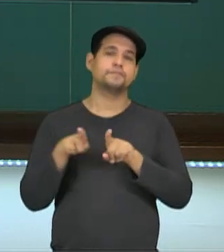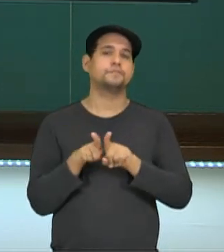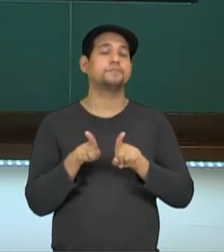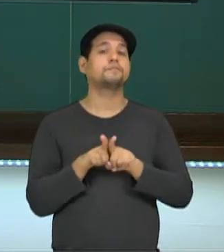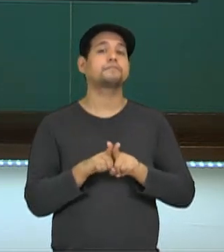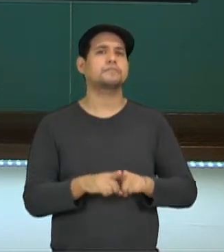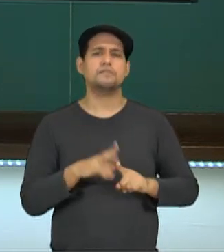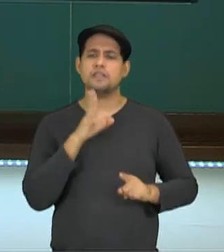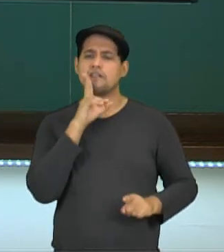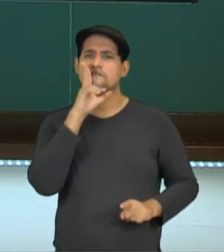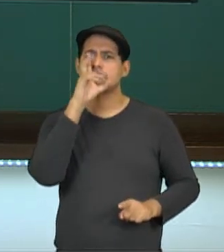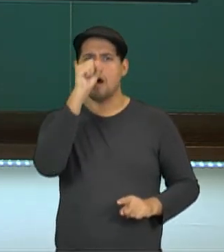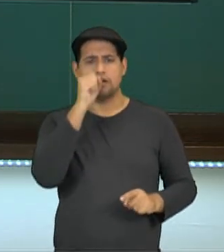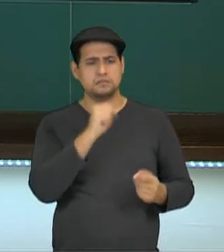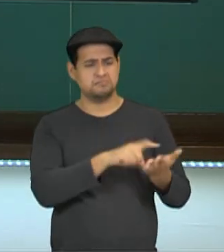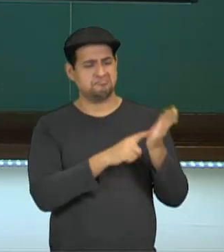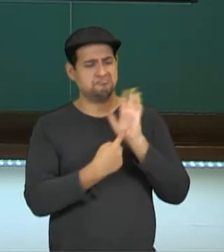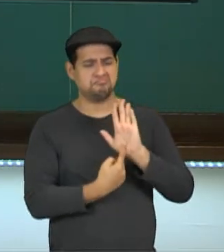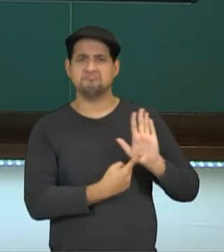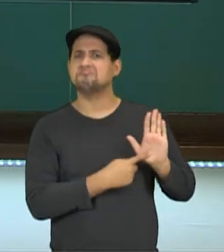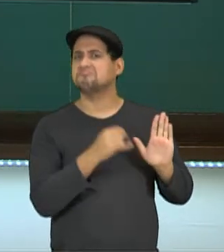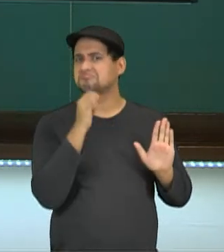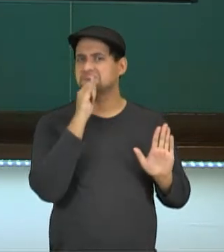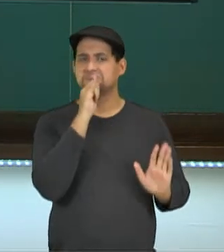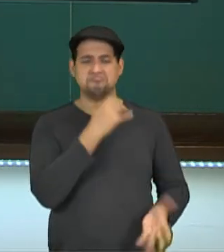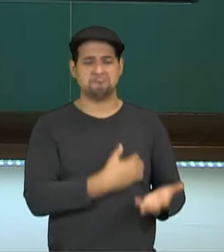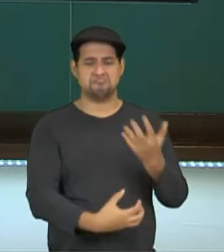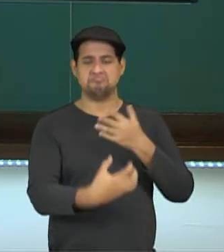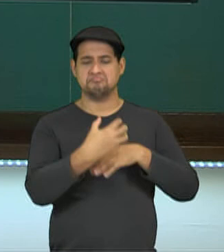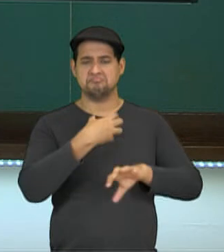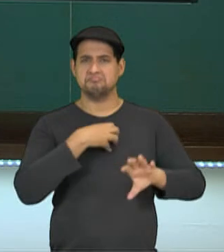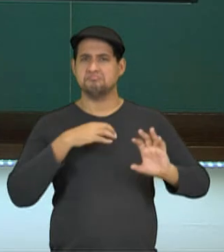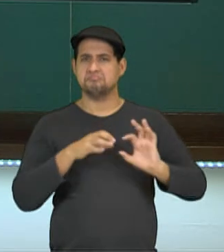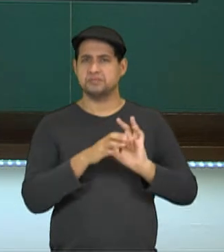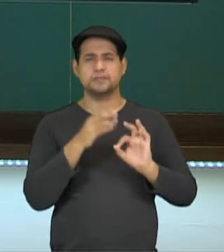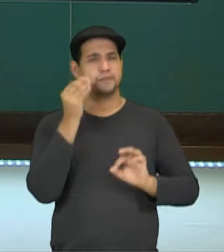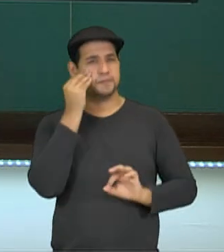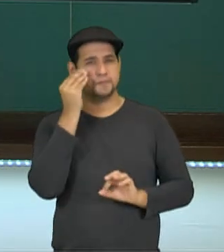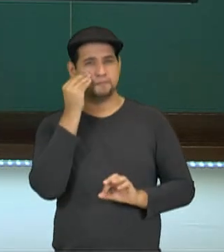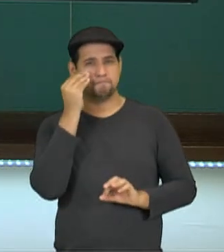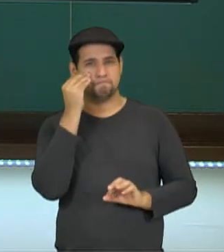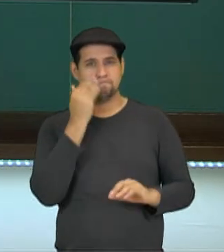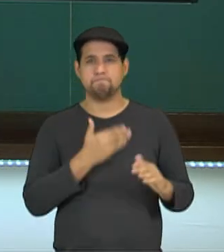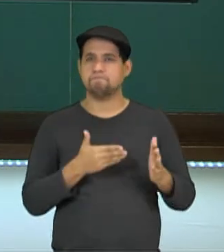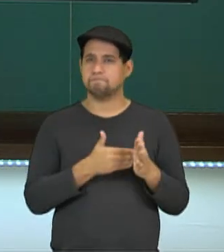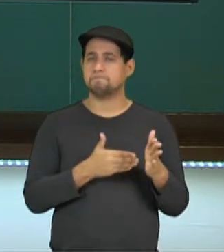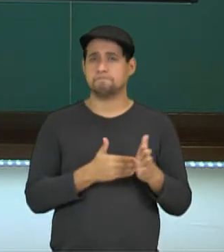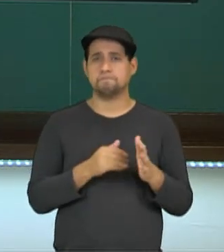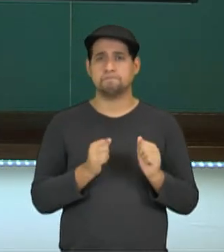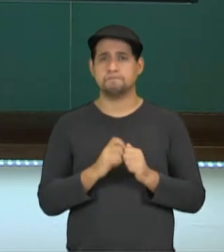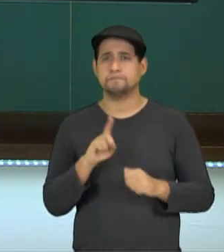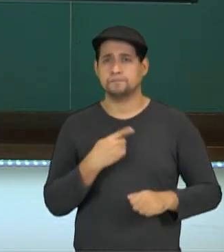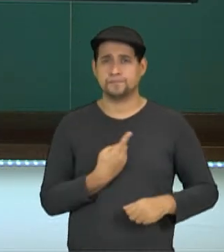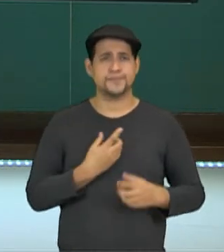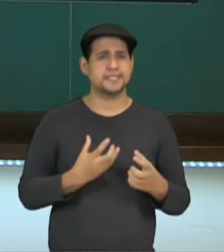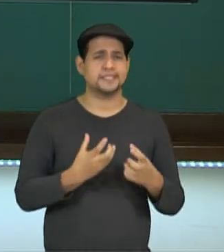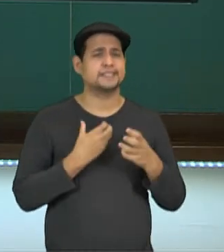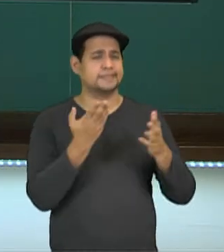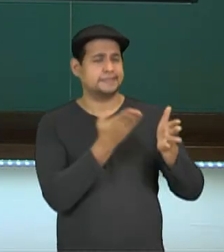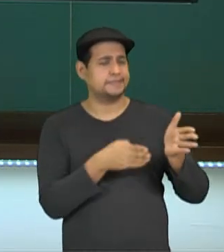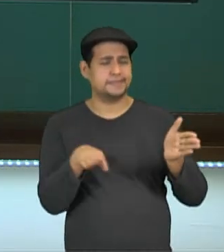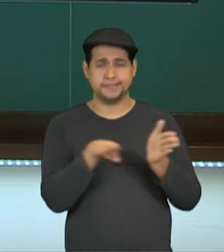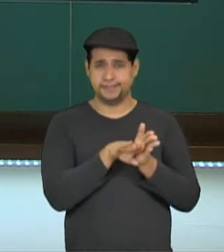a potência de exemplo que é de resiliência, de perseverança, de superar os obstáculos quando a gente quer, a gente atinge o